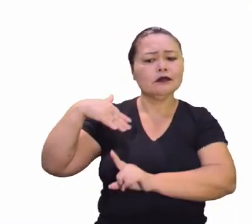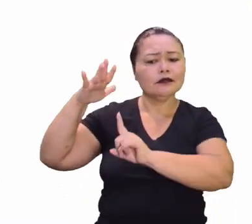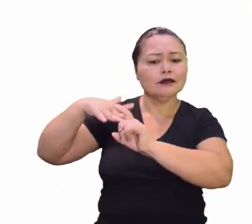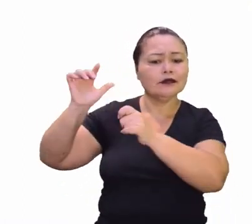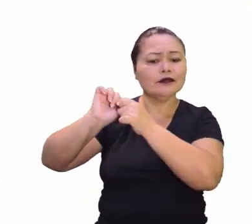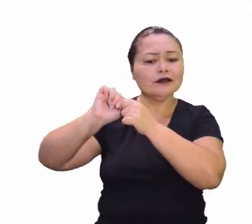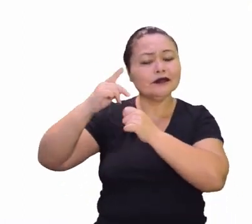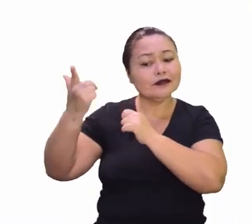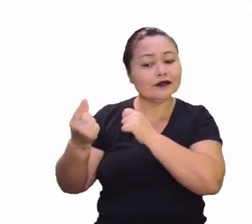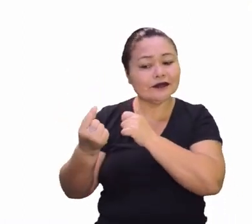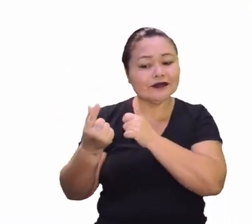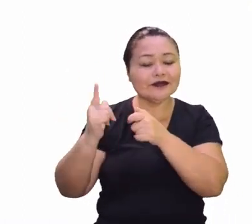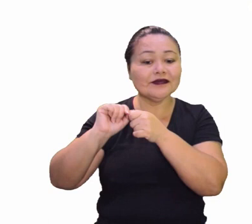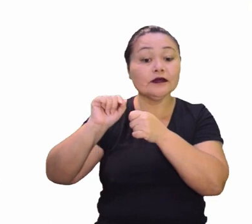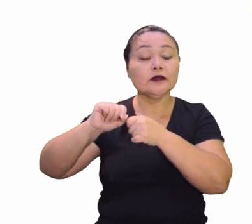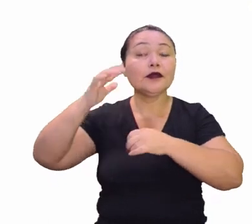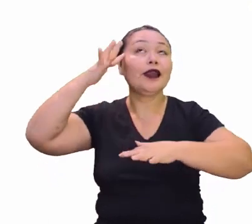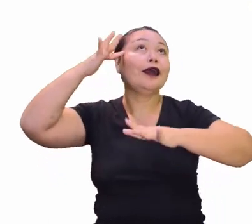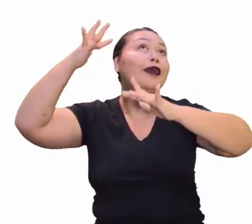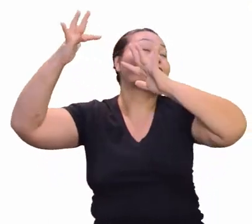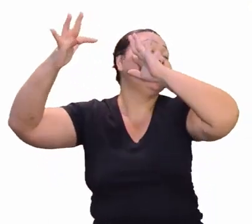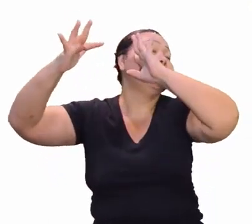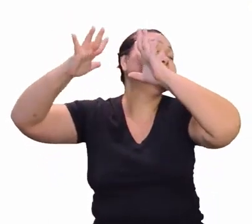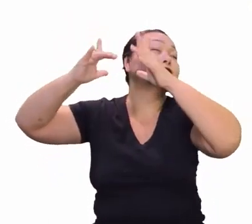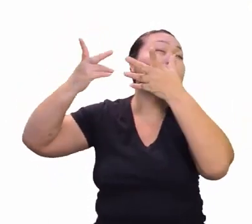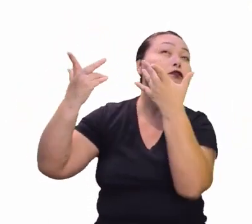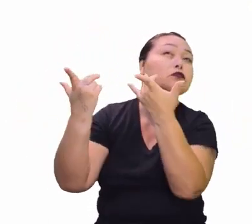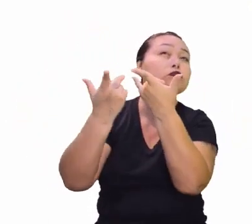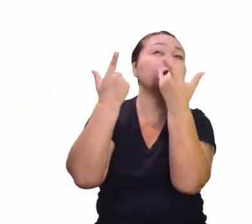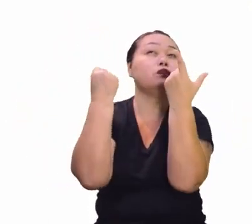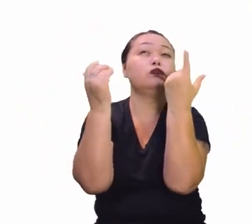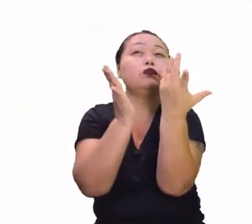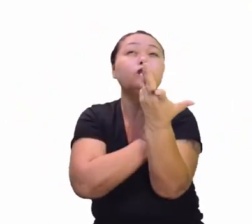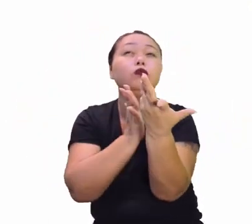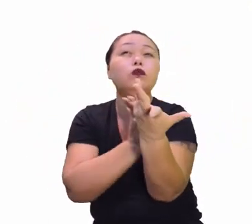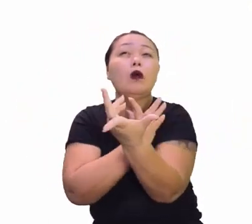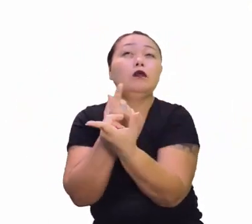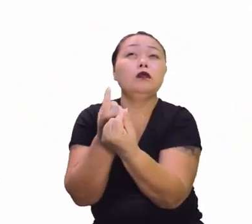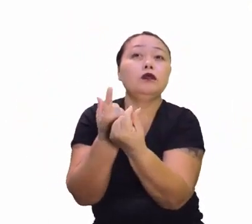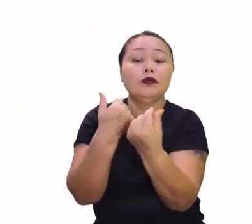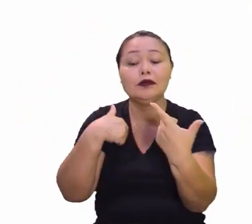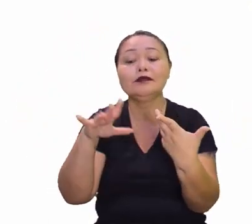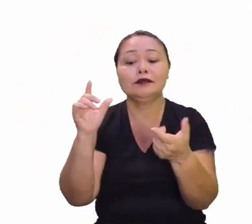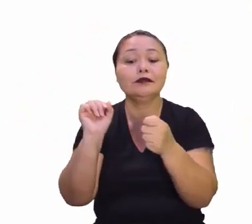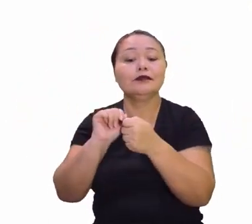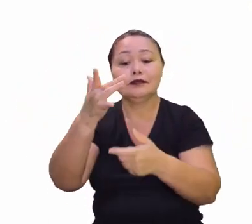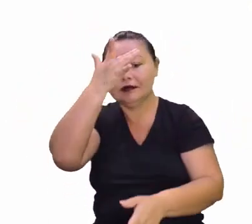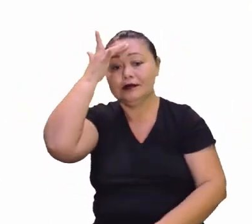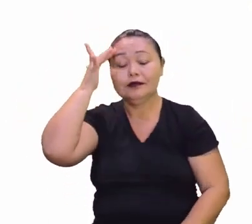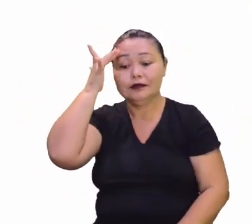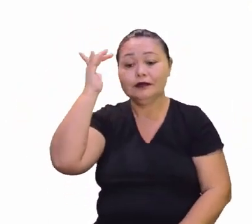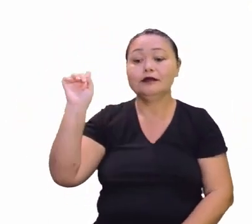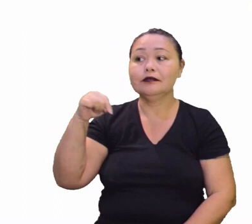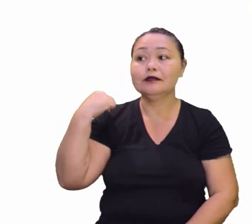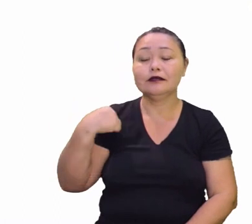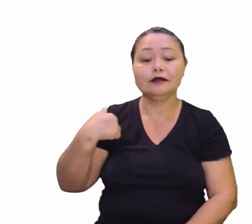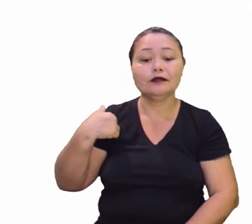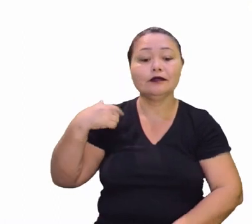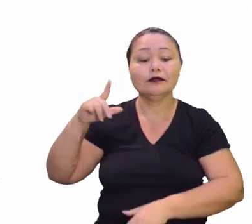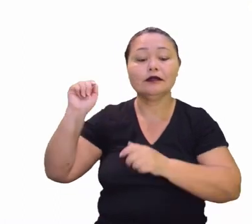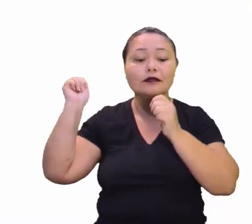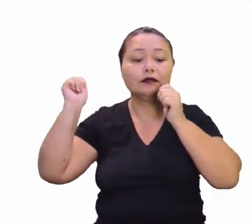vamos faturar. Então quer dizer que tinha todo aquele sonho da riqueza, da pujança econômica, né? Ó, muitas pessoas estão